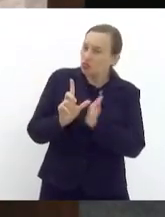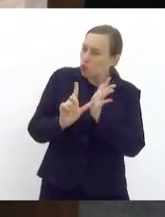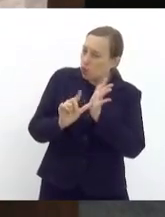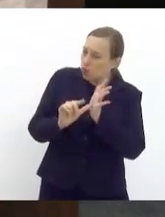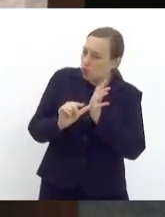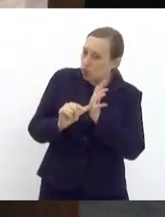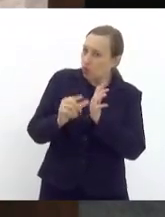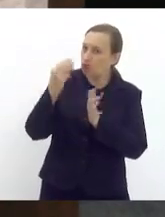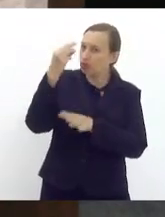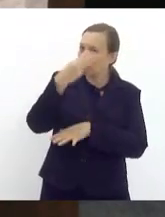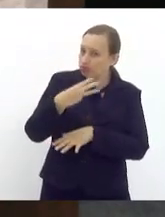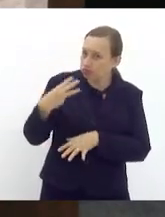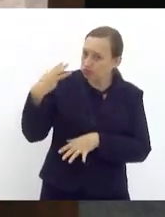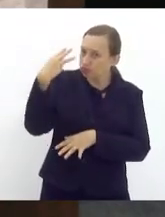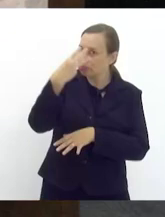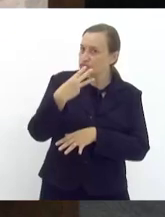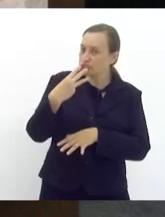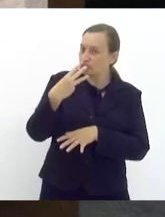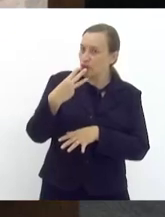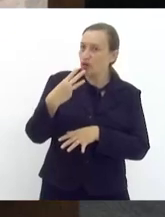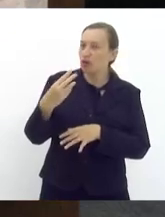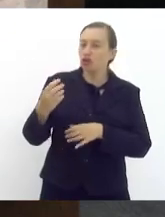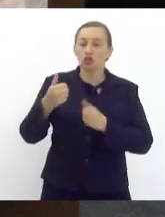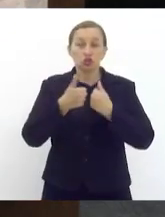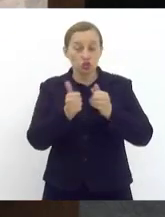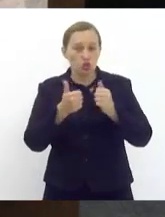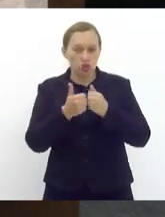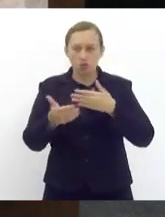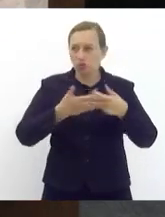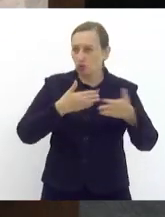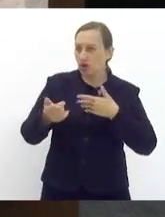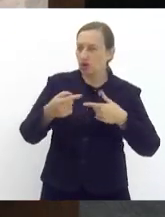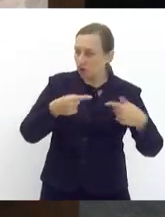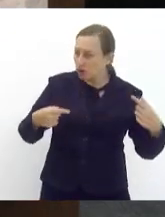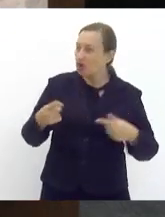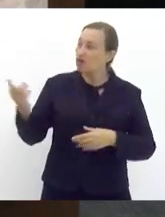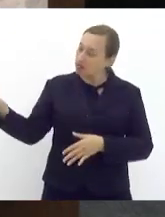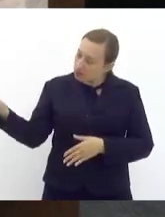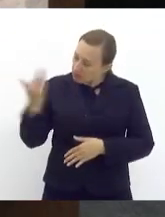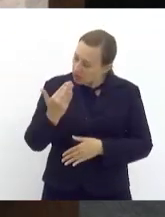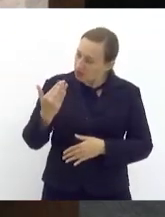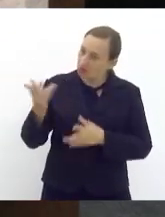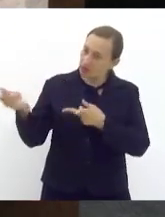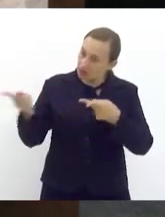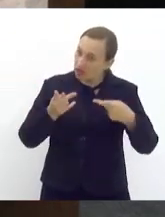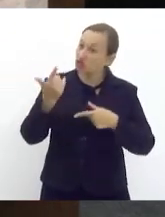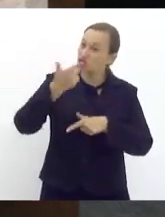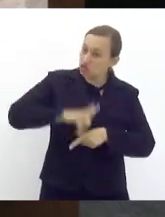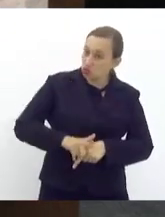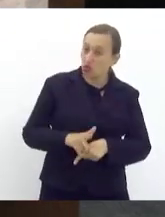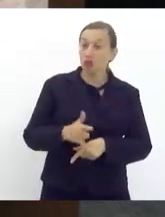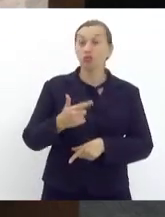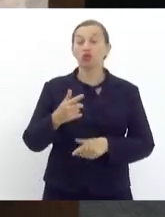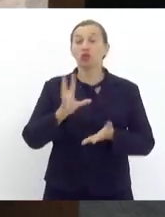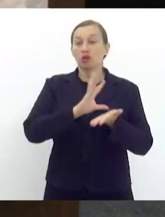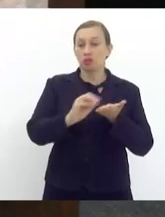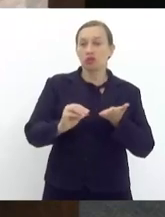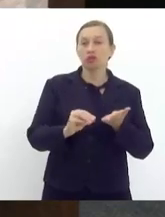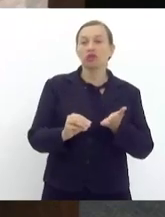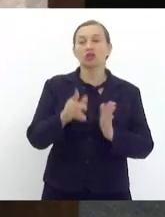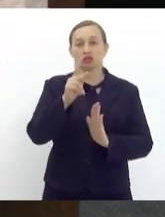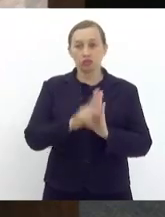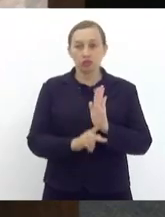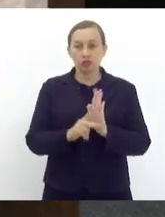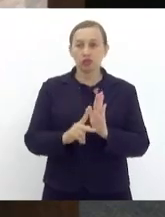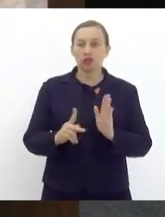demore 2 horas e meia, 3 horas, que venha de onde, tem que for. Venham participar novamente, que nós vamos colocar esse projeto em pauta